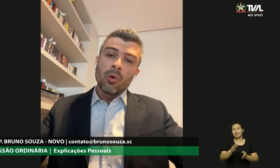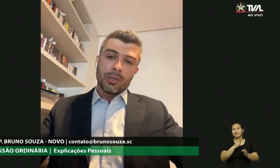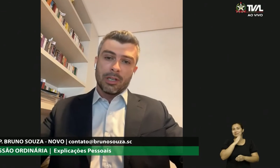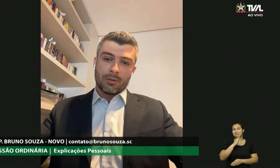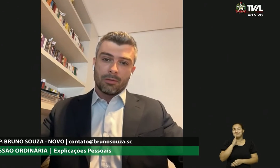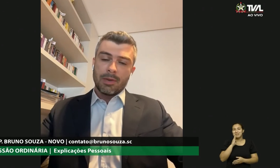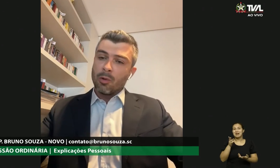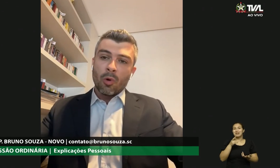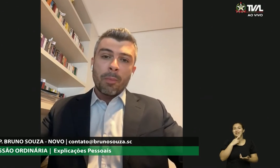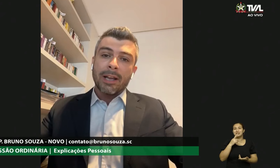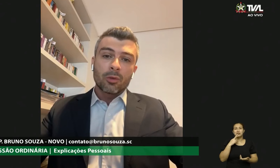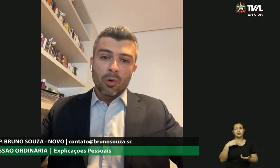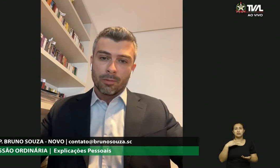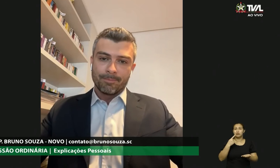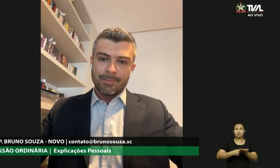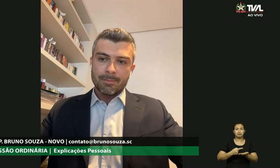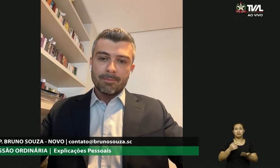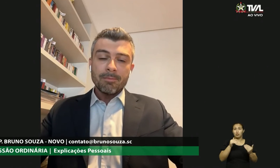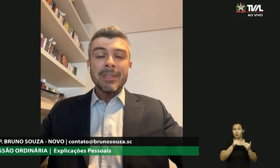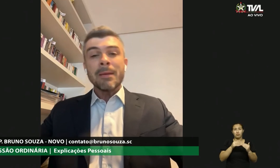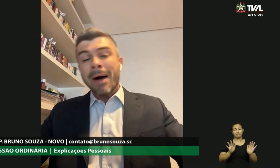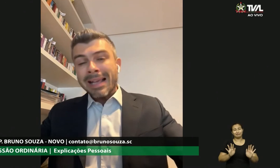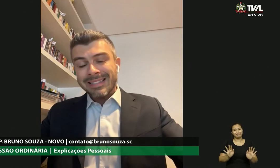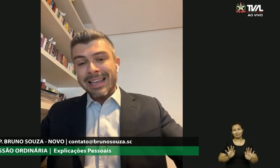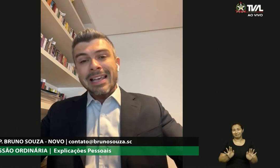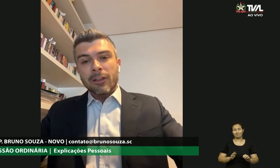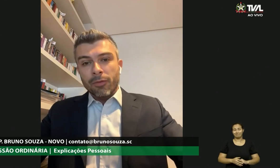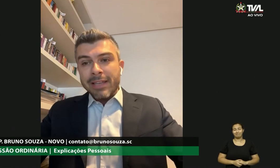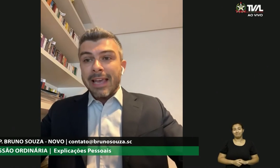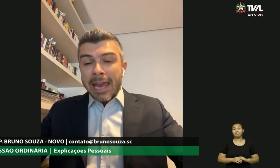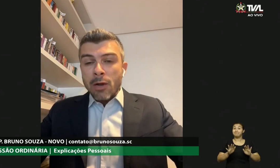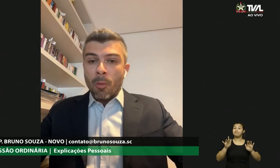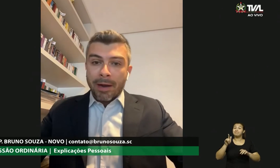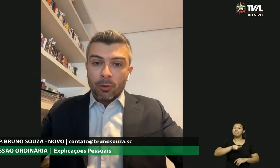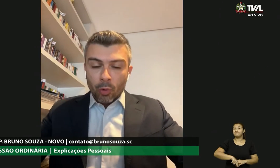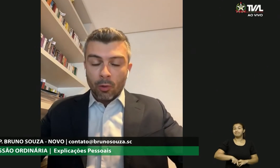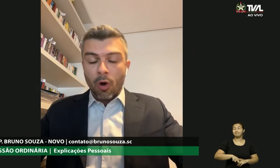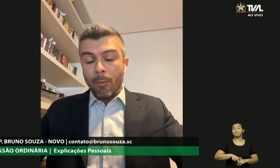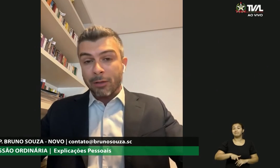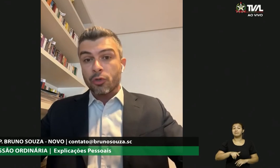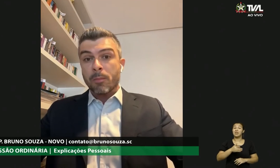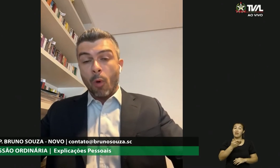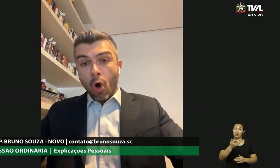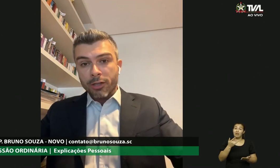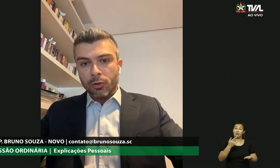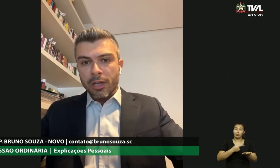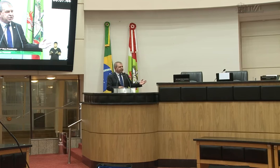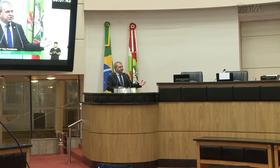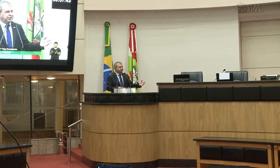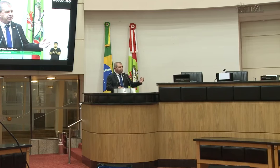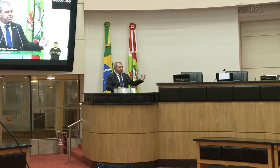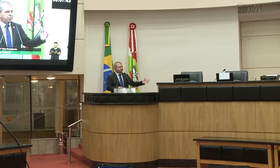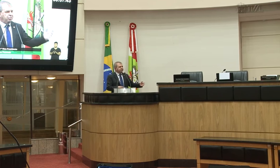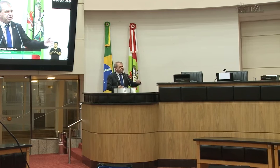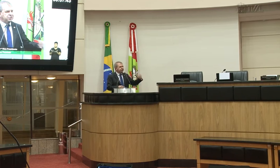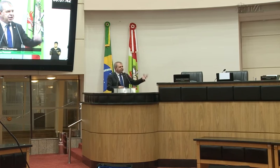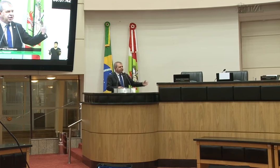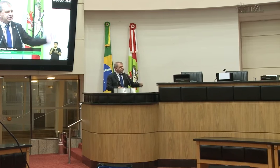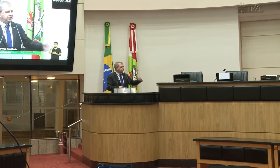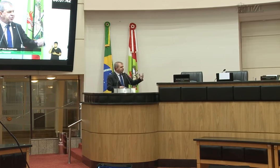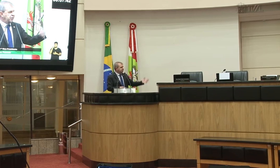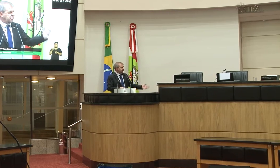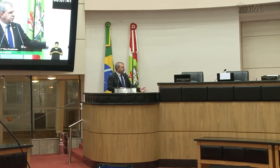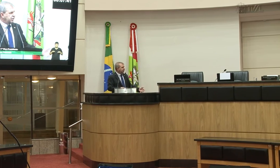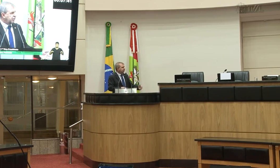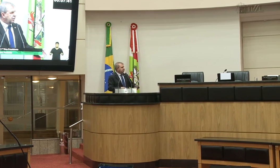não compactuo disso, eu não compactuo, mas talvez ele compactue com o aumento de impostos. O vice-presidente,